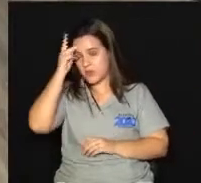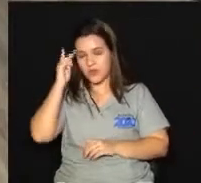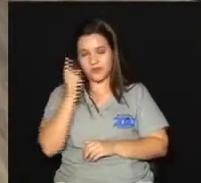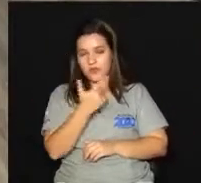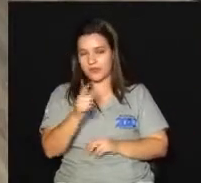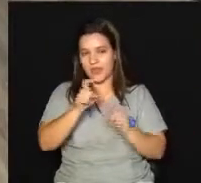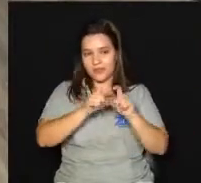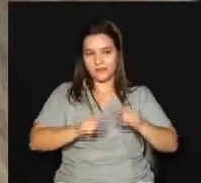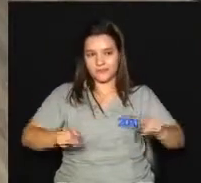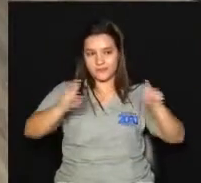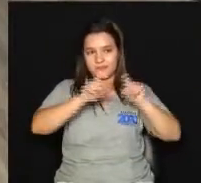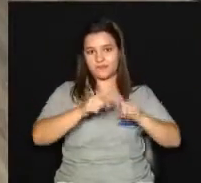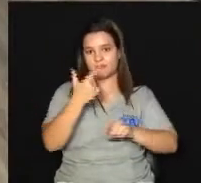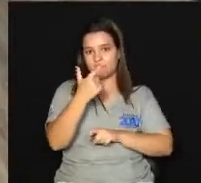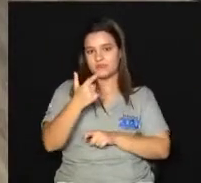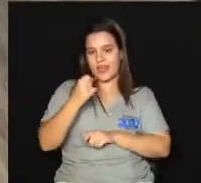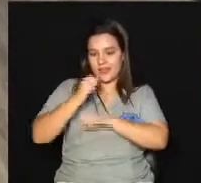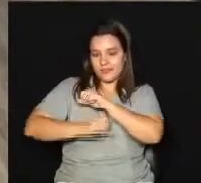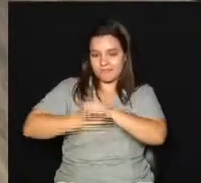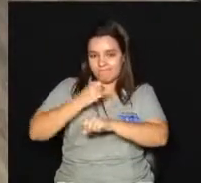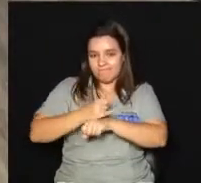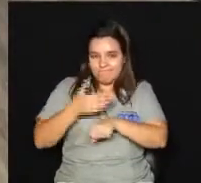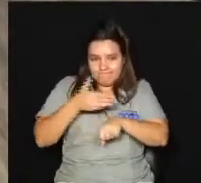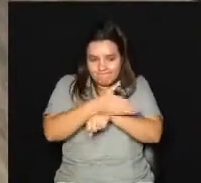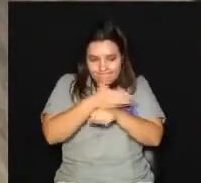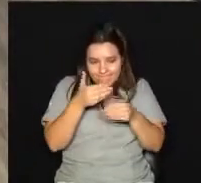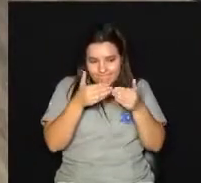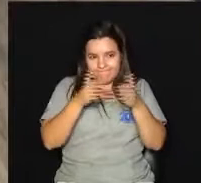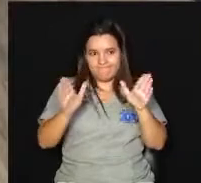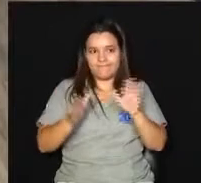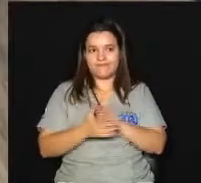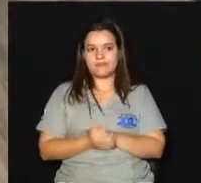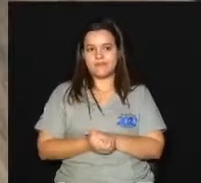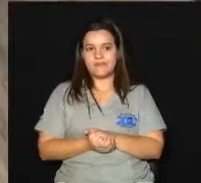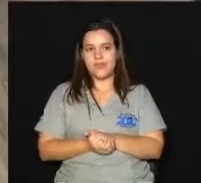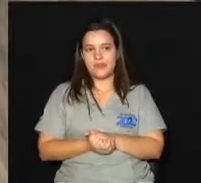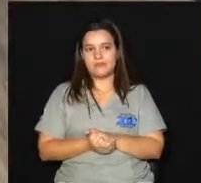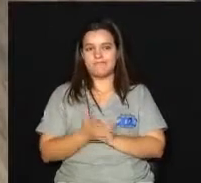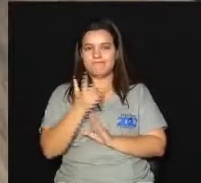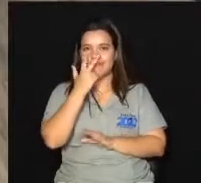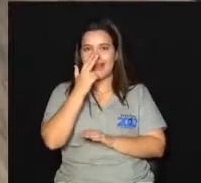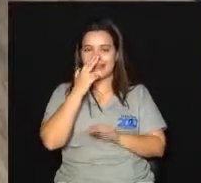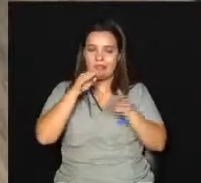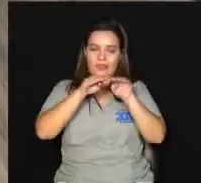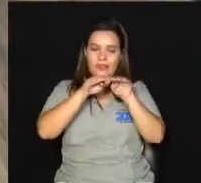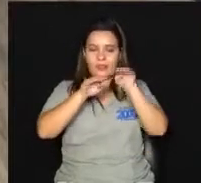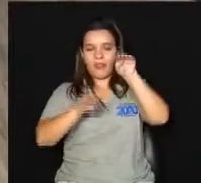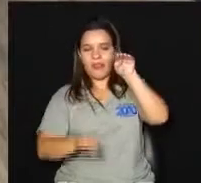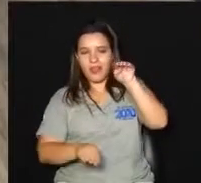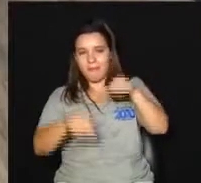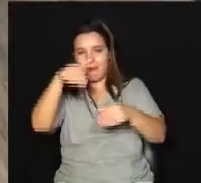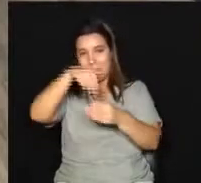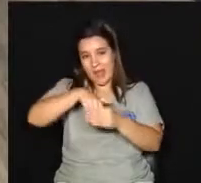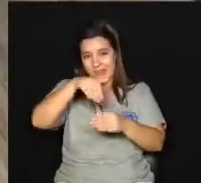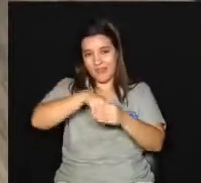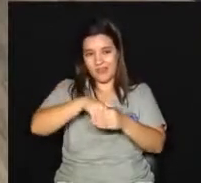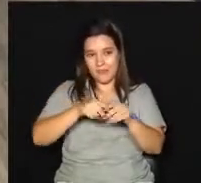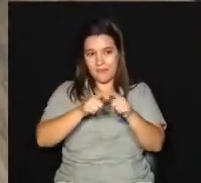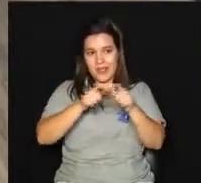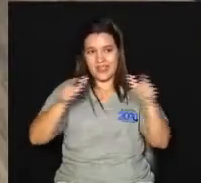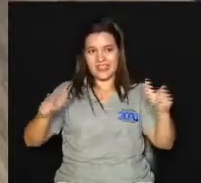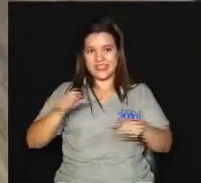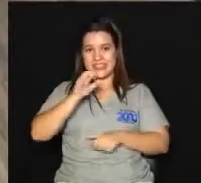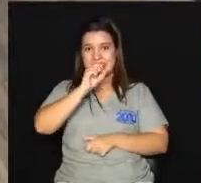o computador ou não tinham acesso à internet. Essa disparidade, então, ela vai ficar cada vez maior, porque